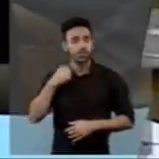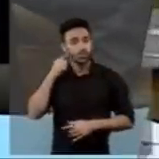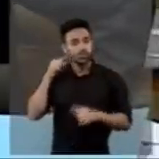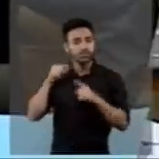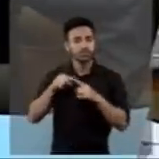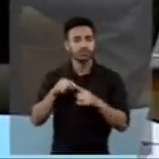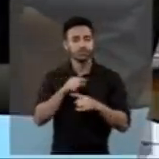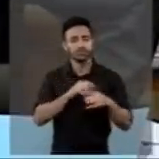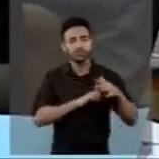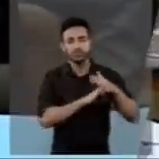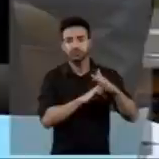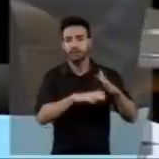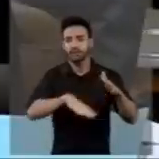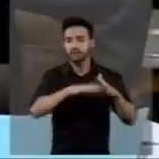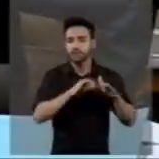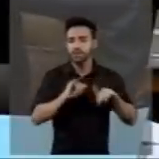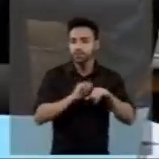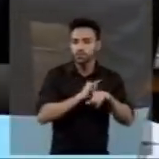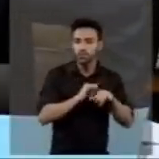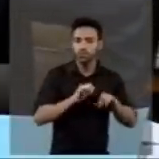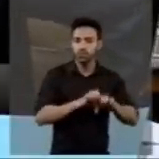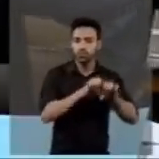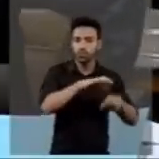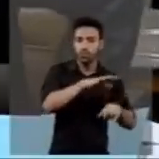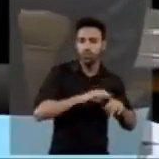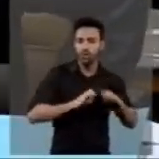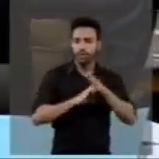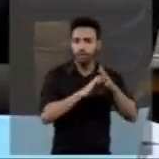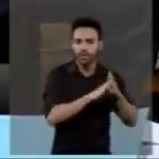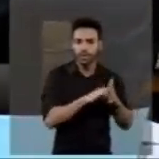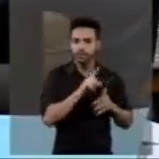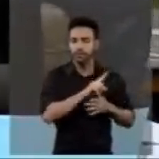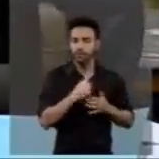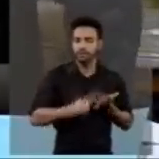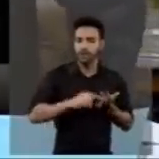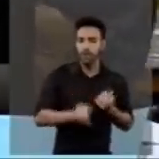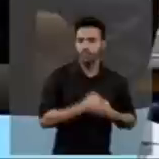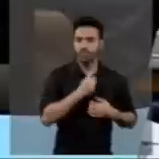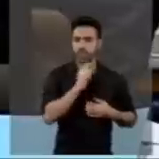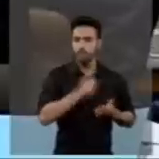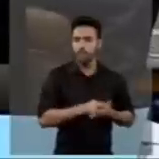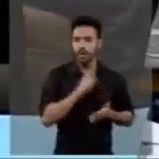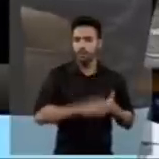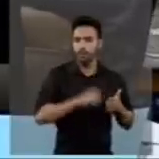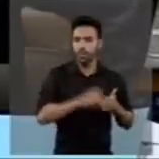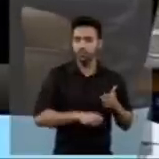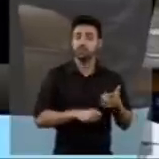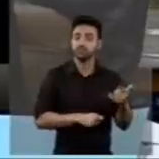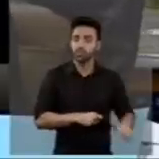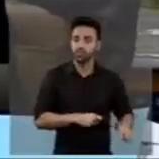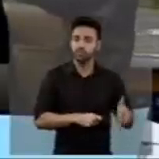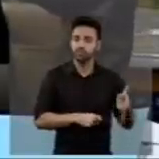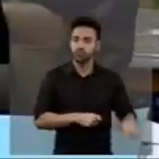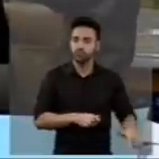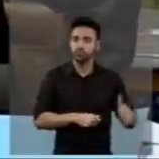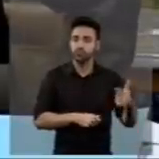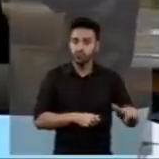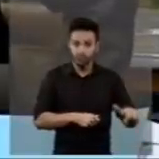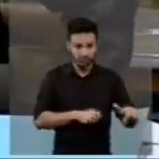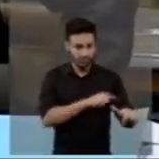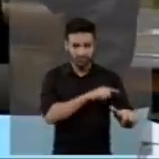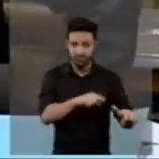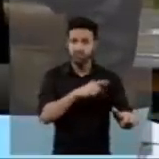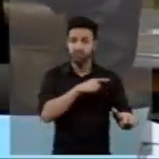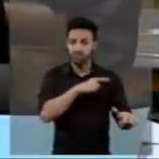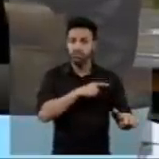estruturas empresariais que têm, na inadimplência tributária sistemática e consciente, a